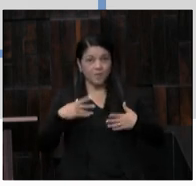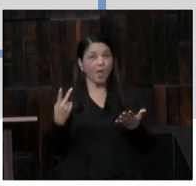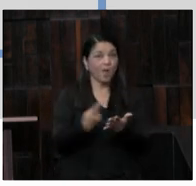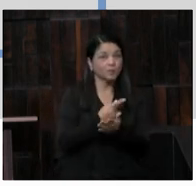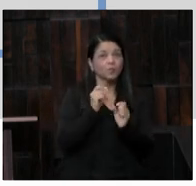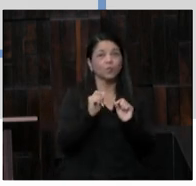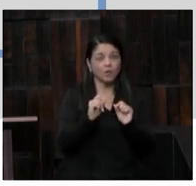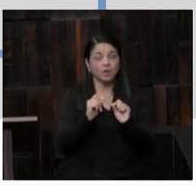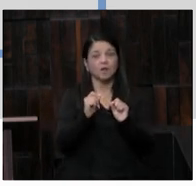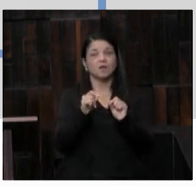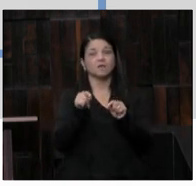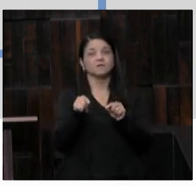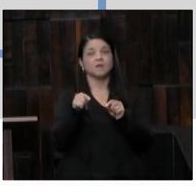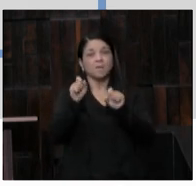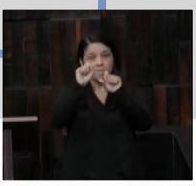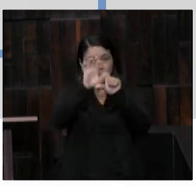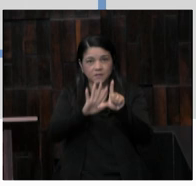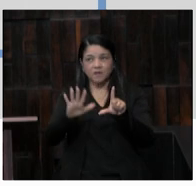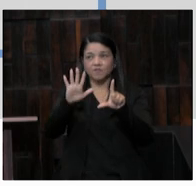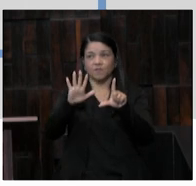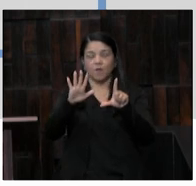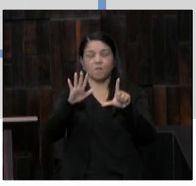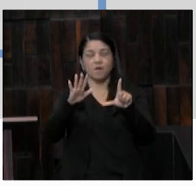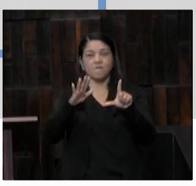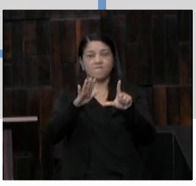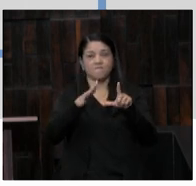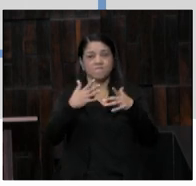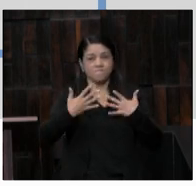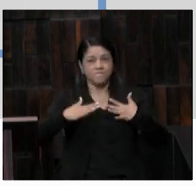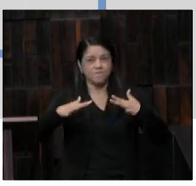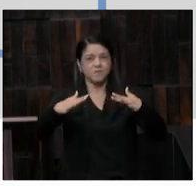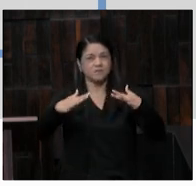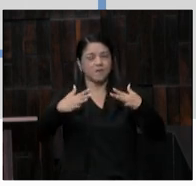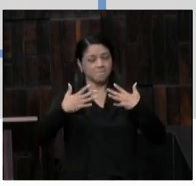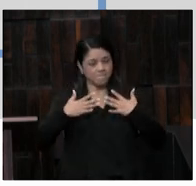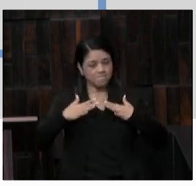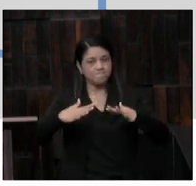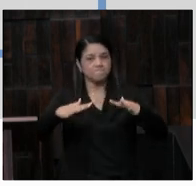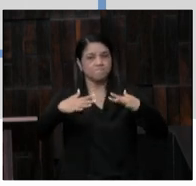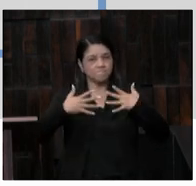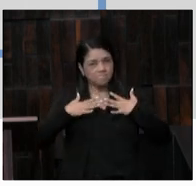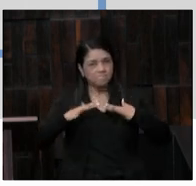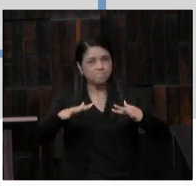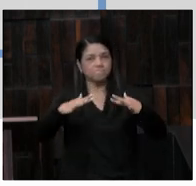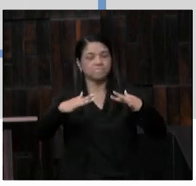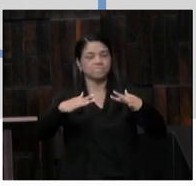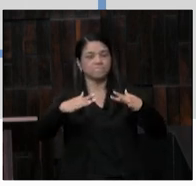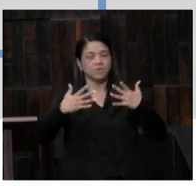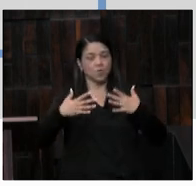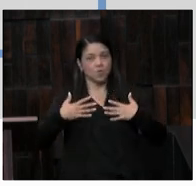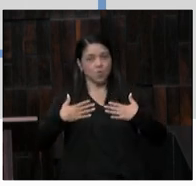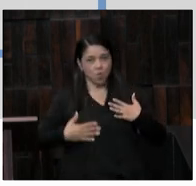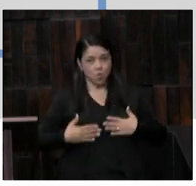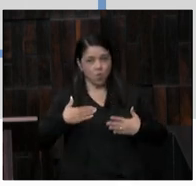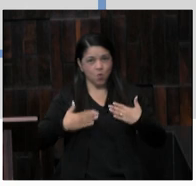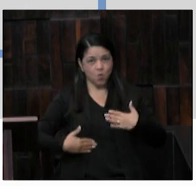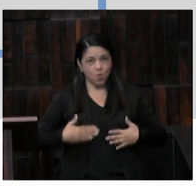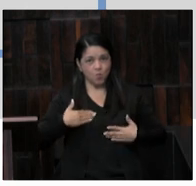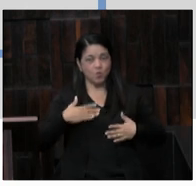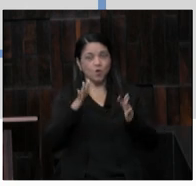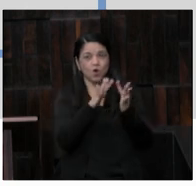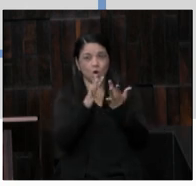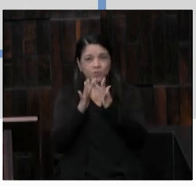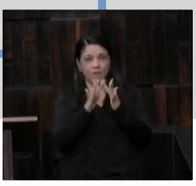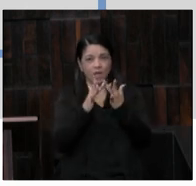tem esse equipamento, a plataforma vibratória, nela é gerada uma vibração mecânica que é transmitida ao corpo do indivíduo quando ele está em contato com